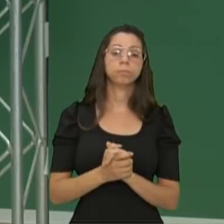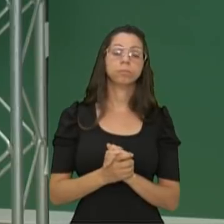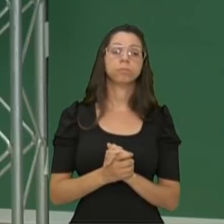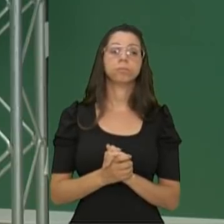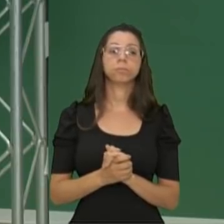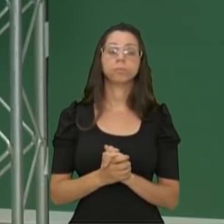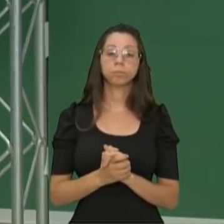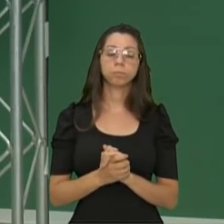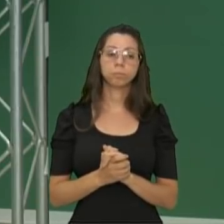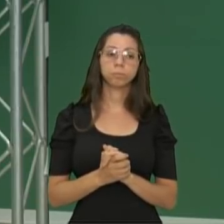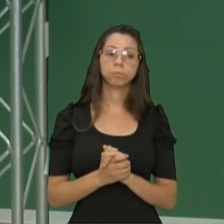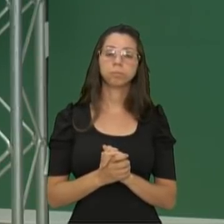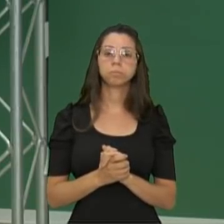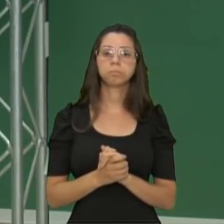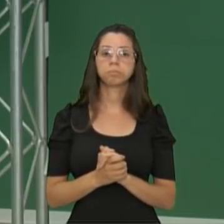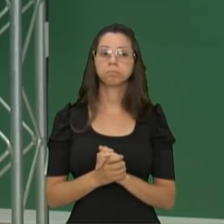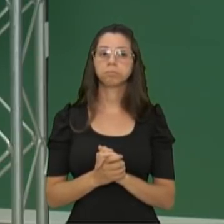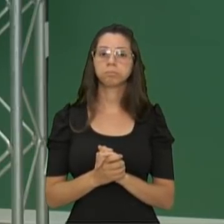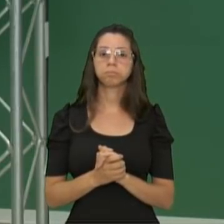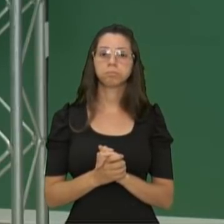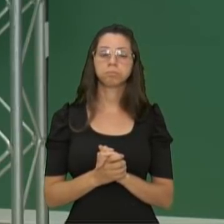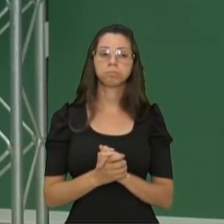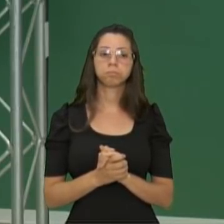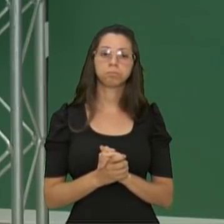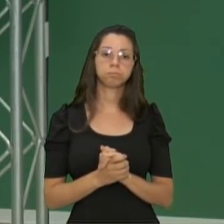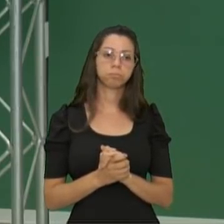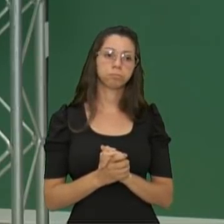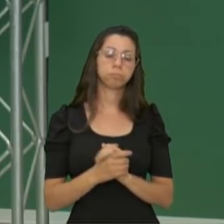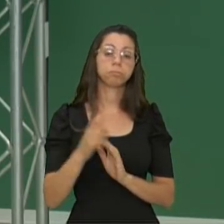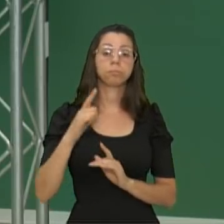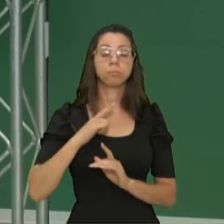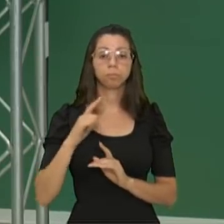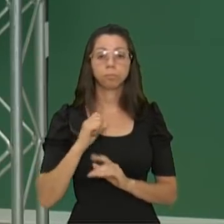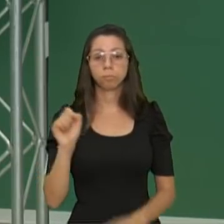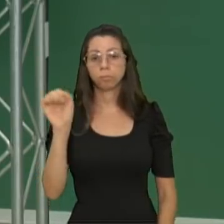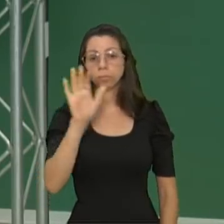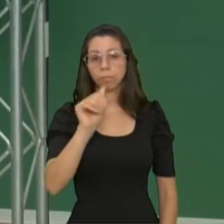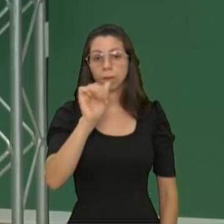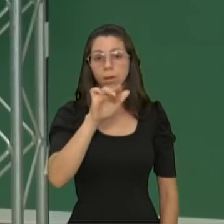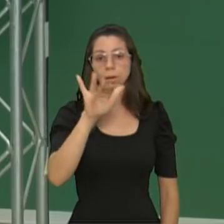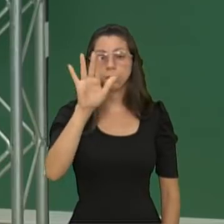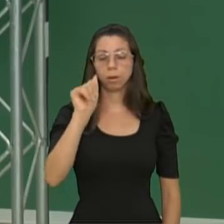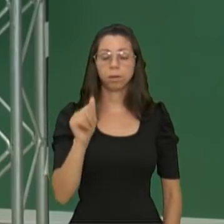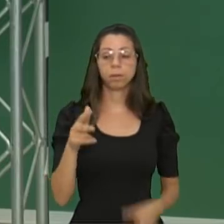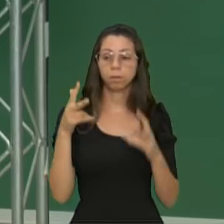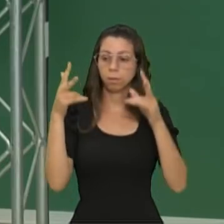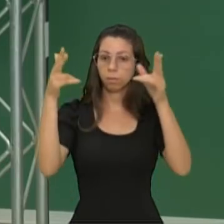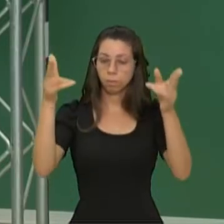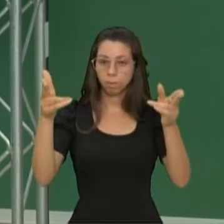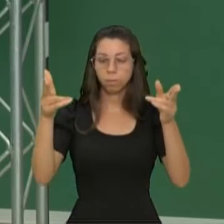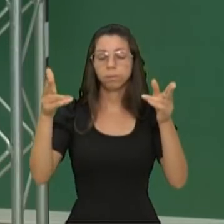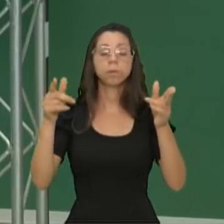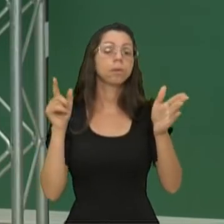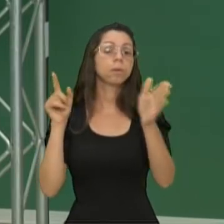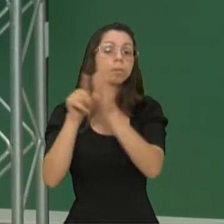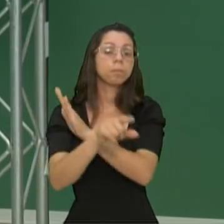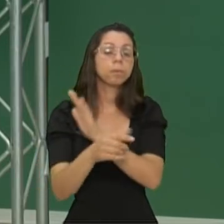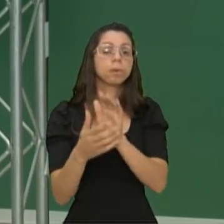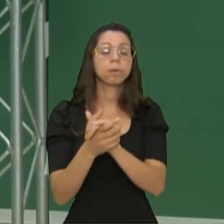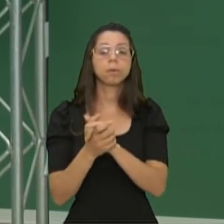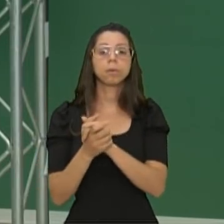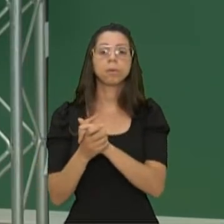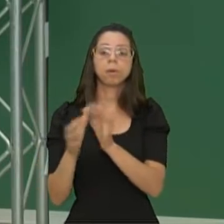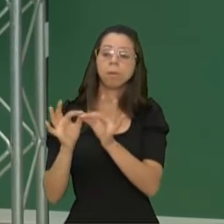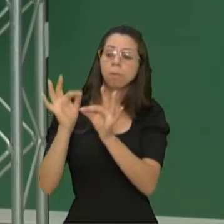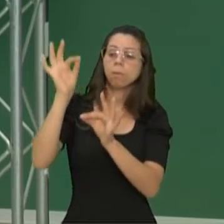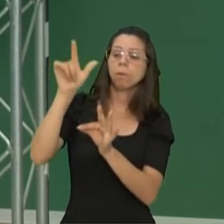do lado do quadrado? Então, ele está dizendo que tem a mesma área e tem para você ali a pergunta do lado do